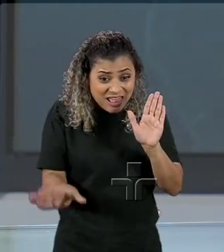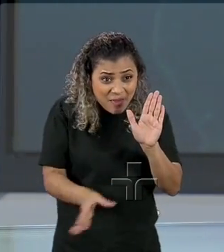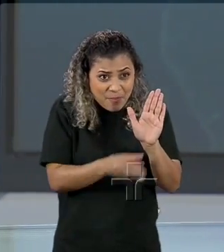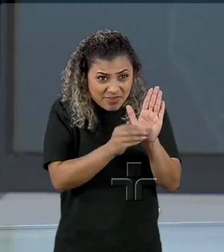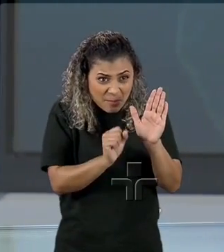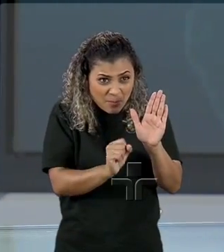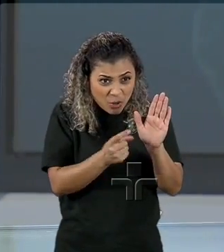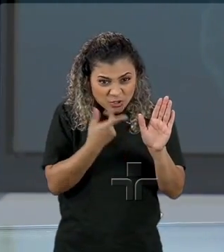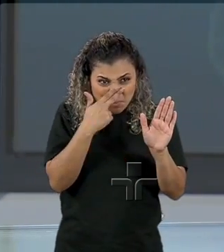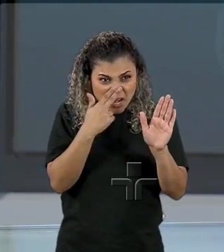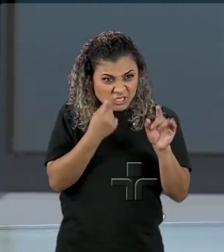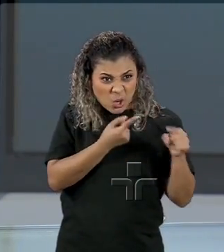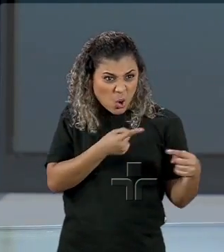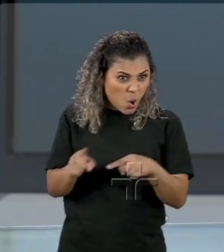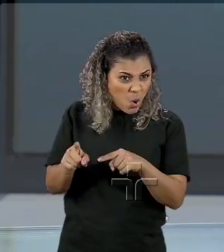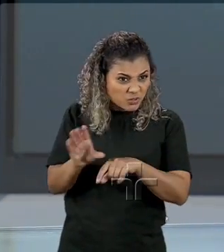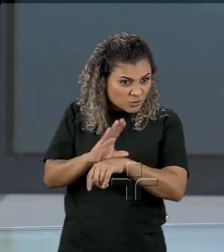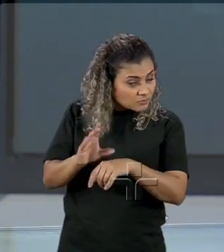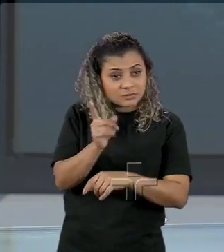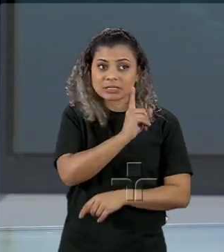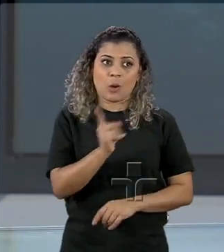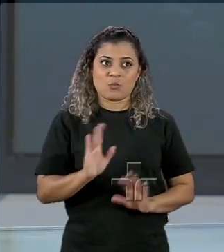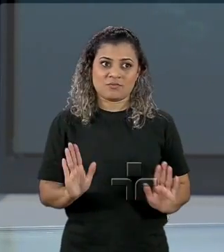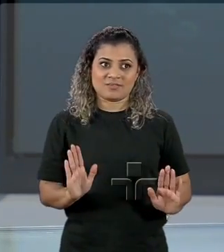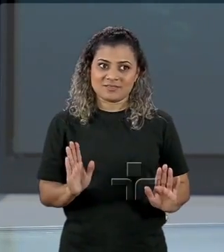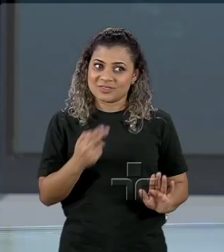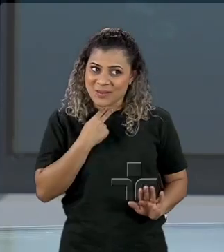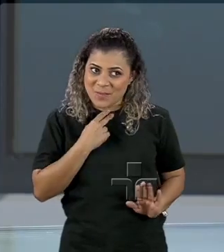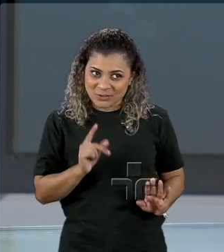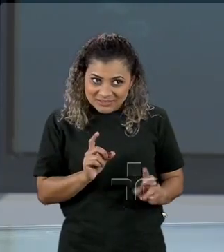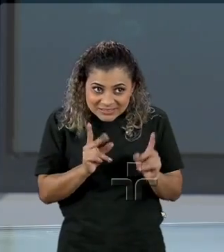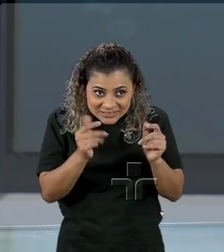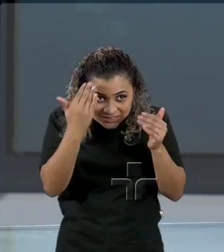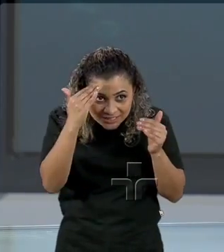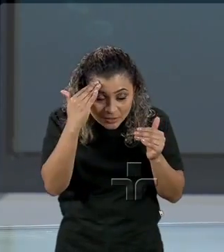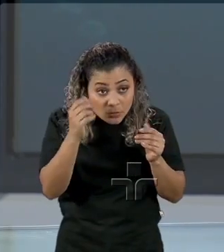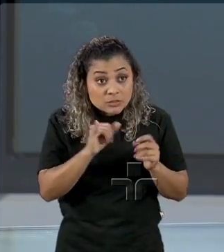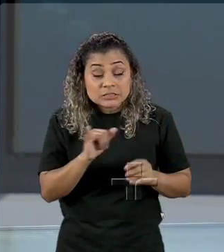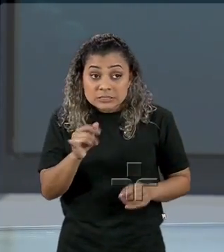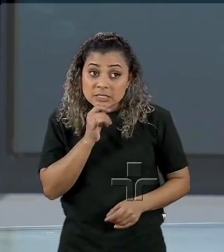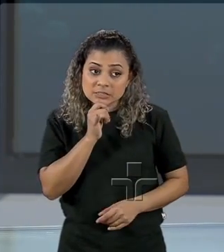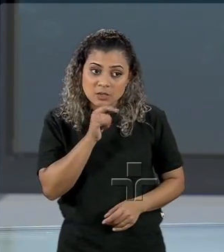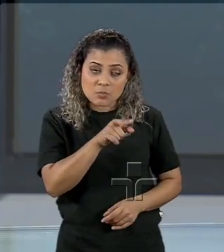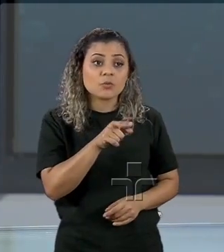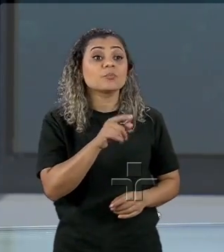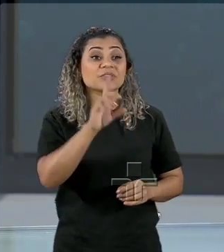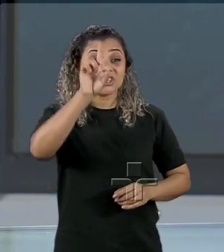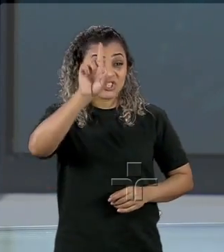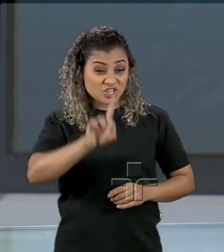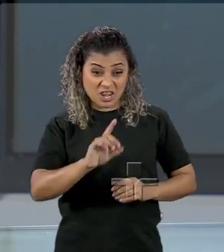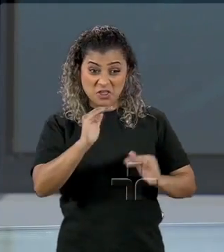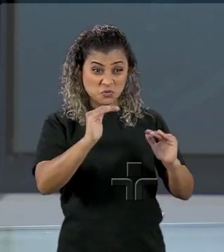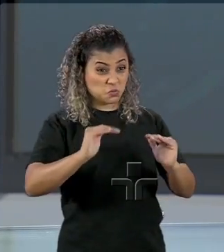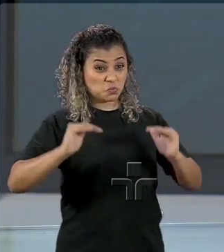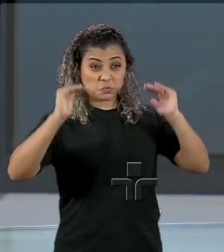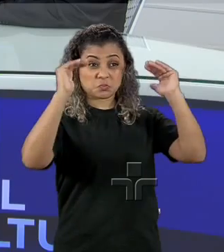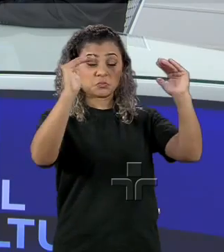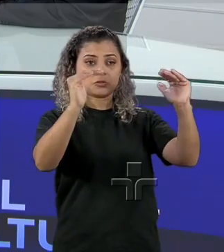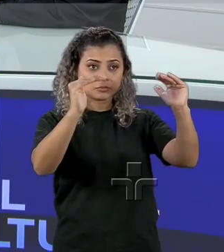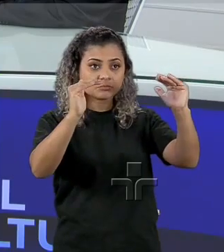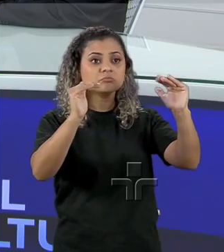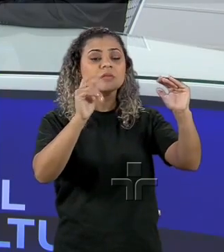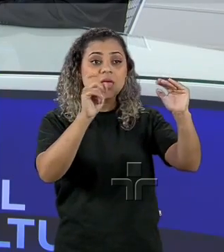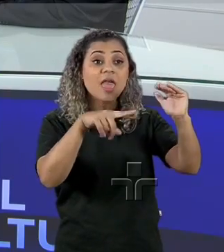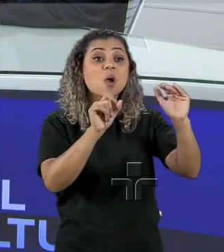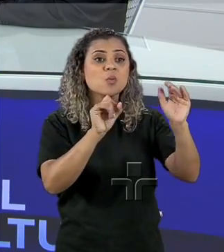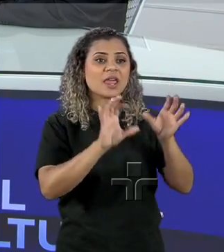Poder Judiciário lesão ou ameaça a direito. É o maior se o maior de todos os direitos, do ponto de vista substantivo ou material,